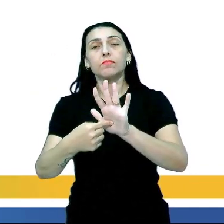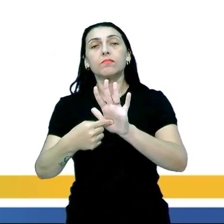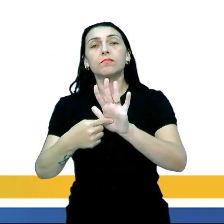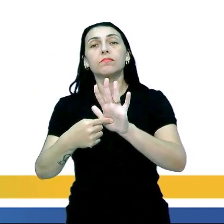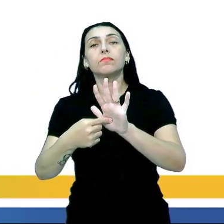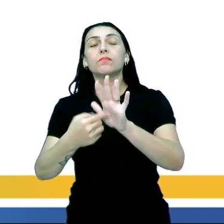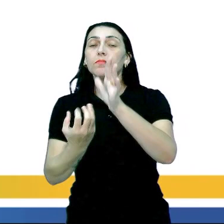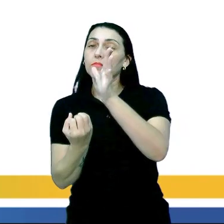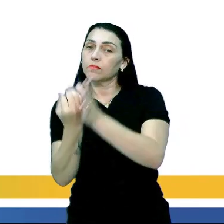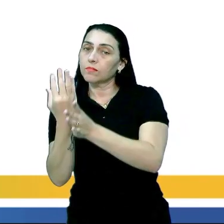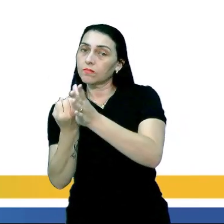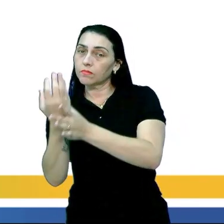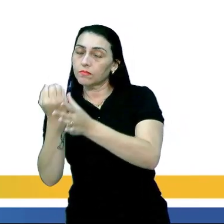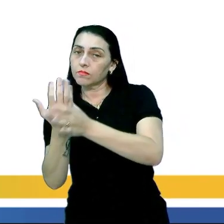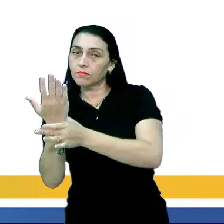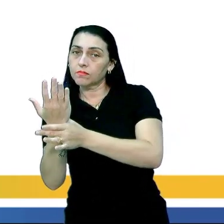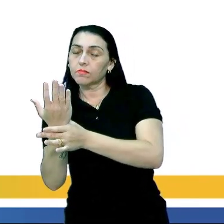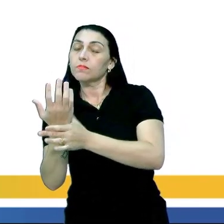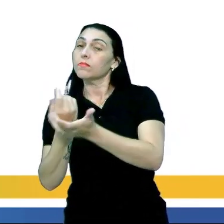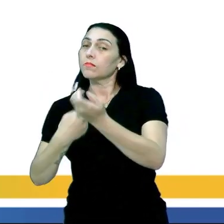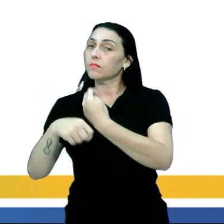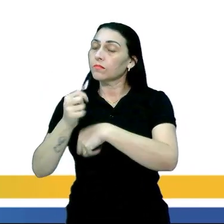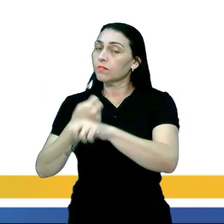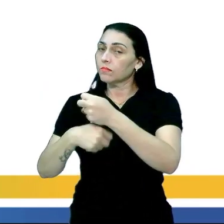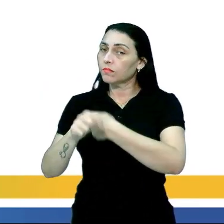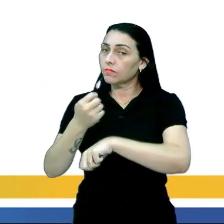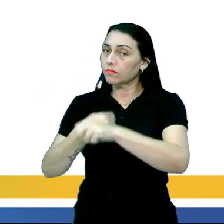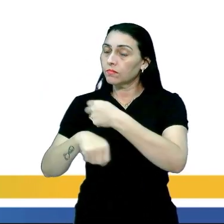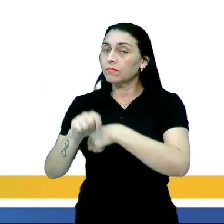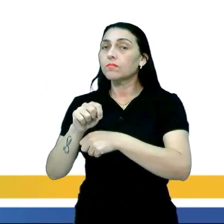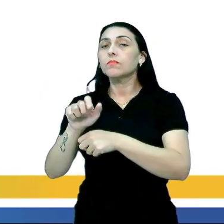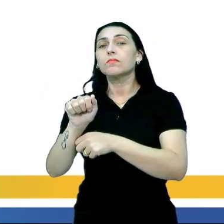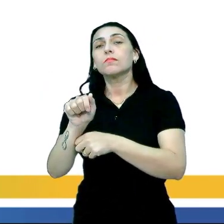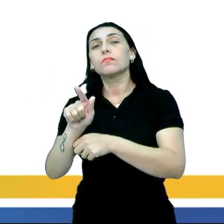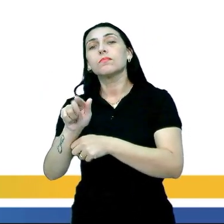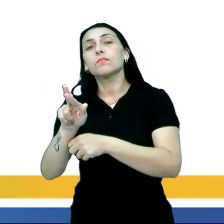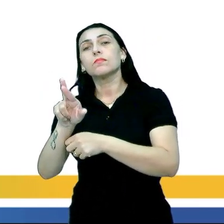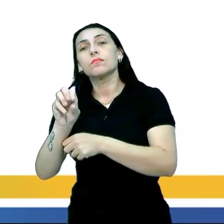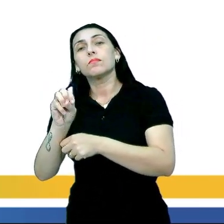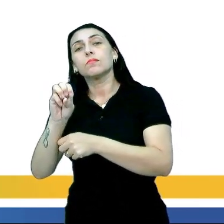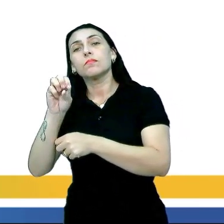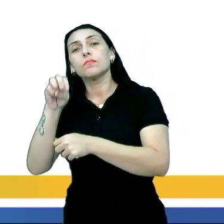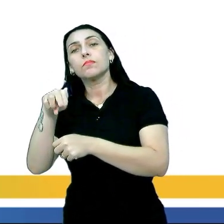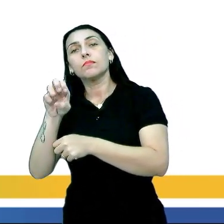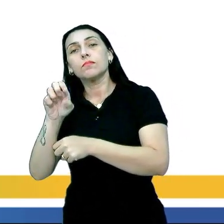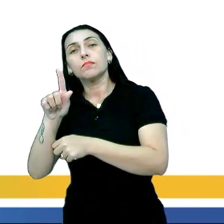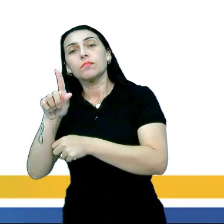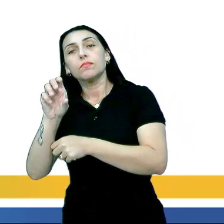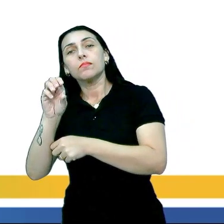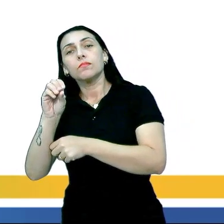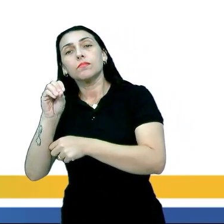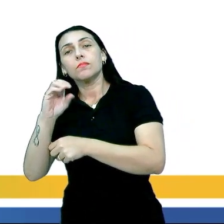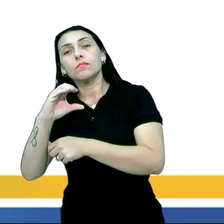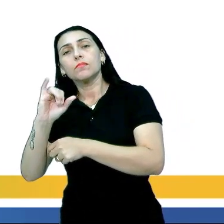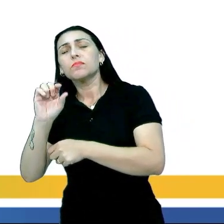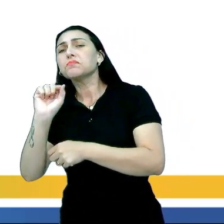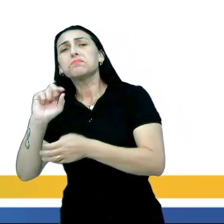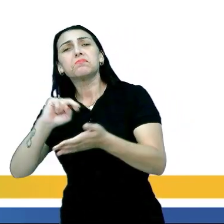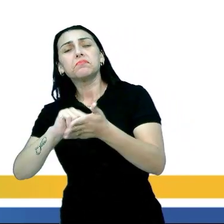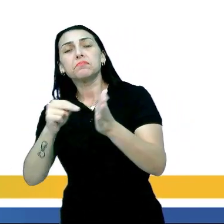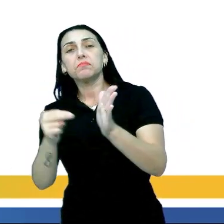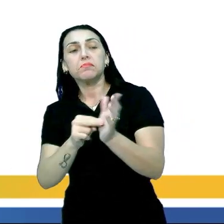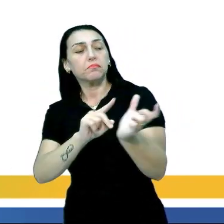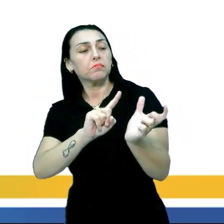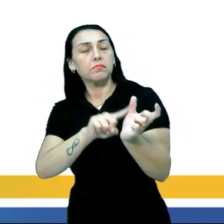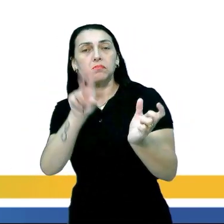cadeia produtiva desse setor econômico chamado de agronegócio. Então, o que é o agronegócio? O agronegócio é um